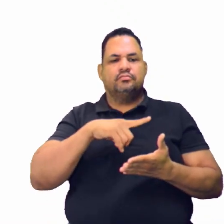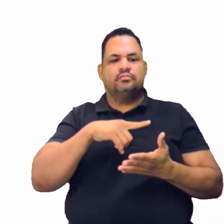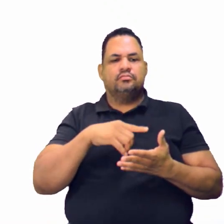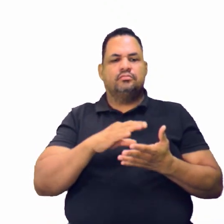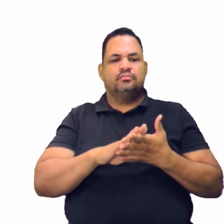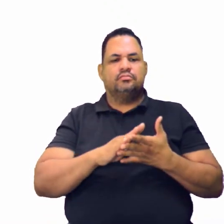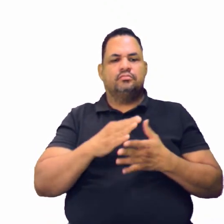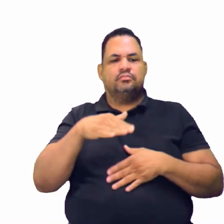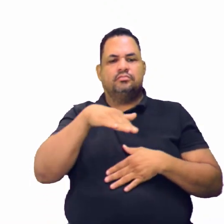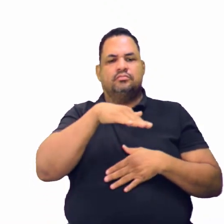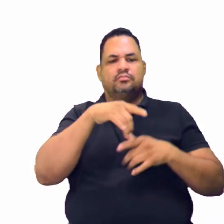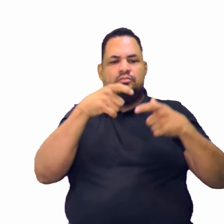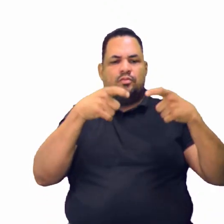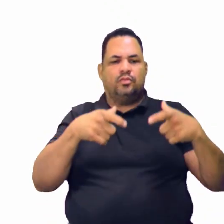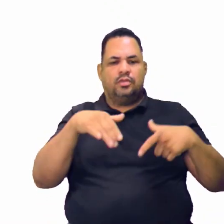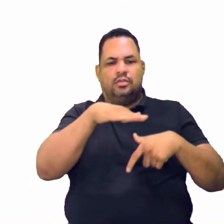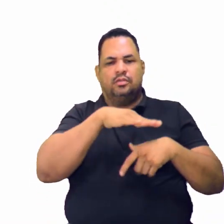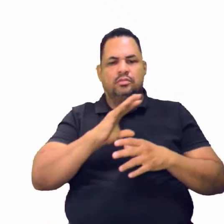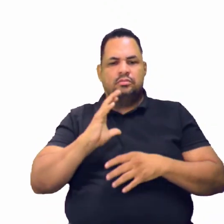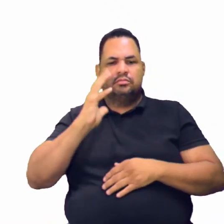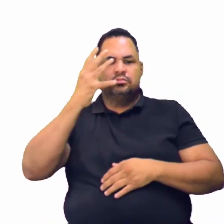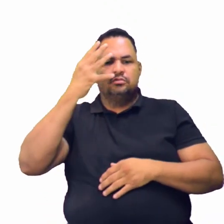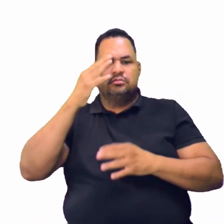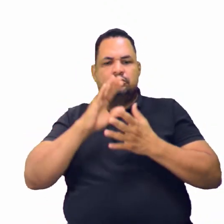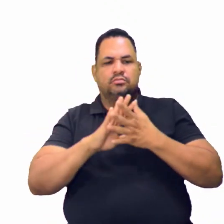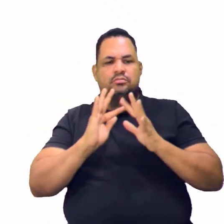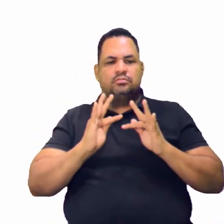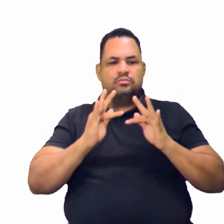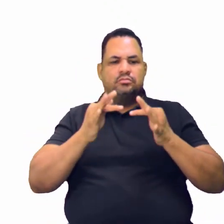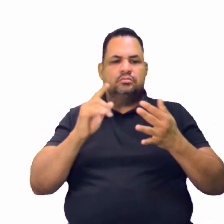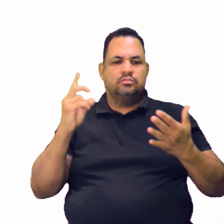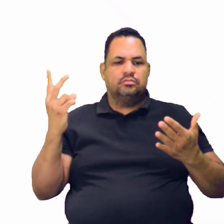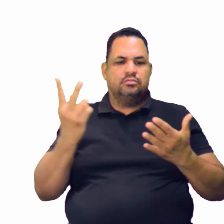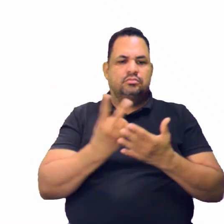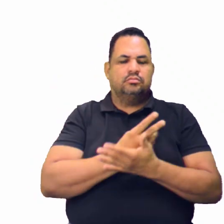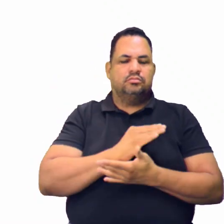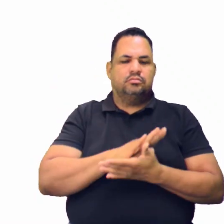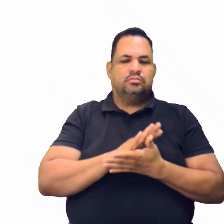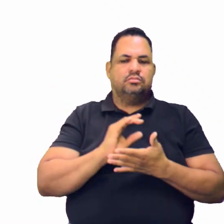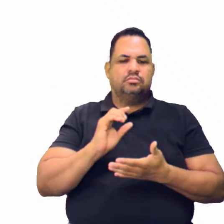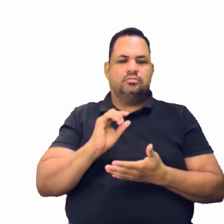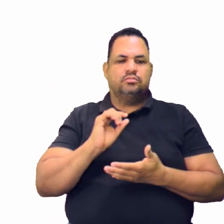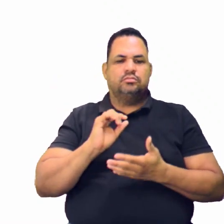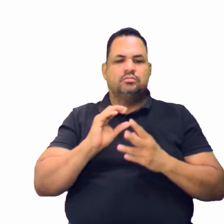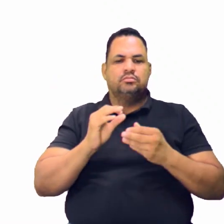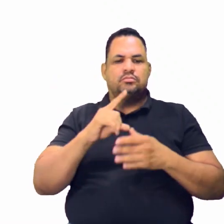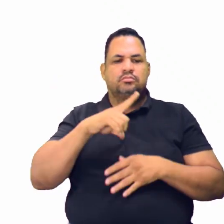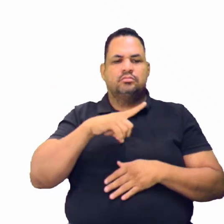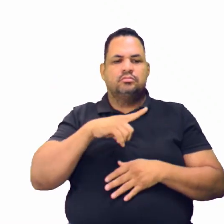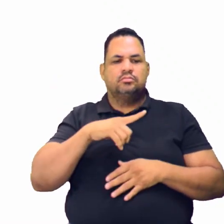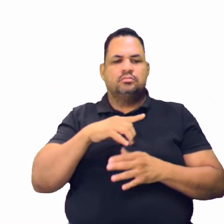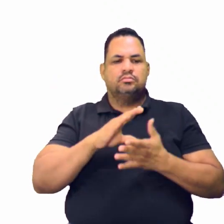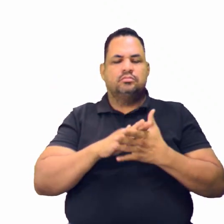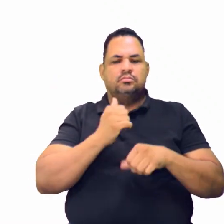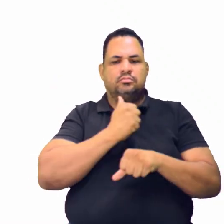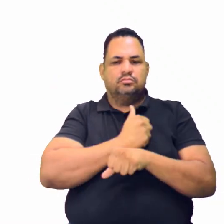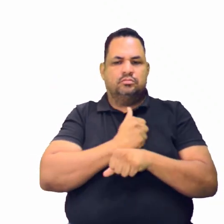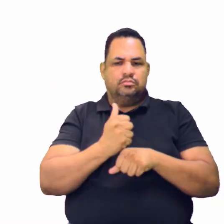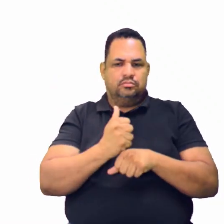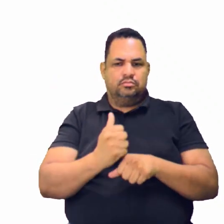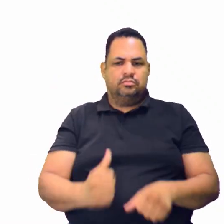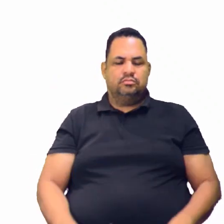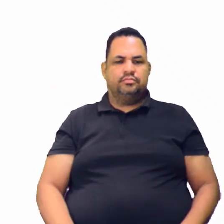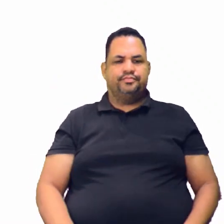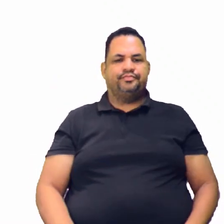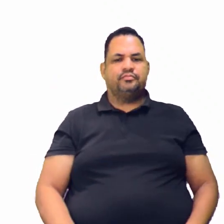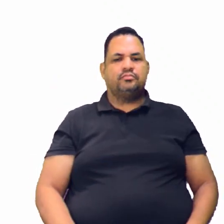elementos, o enredo, as personagens, o clímax e o desfecho, que nas fábulas vem acompanhado de um tom